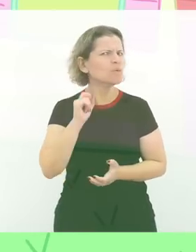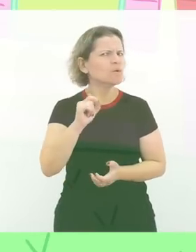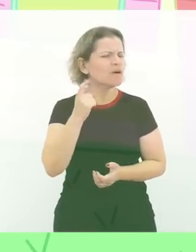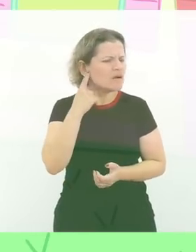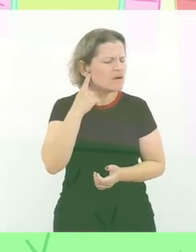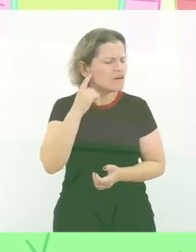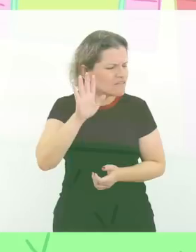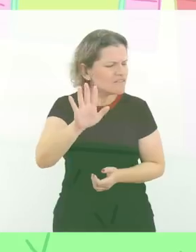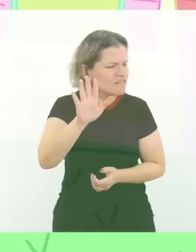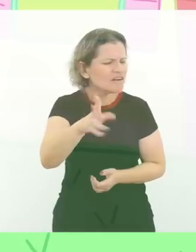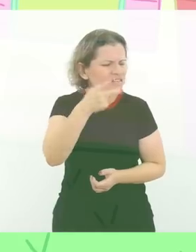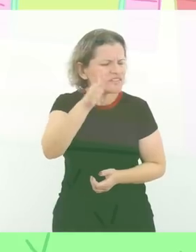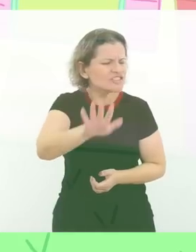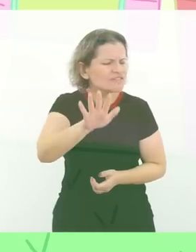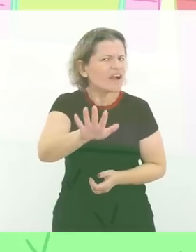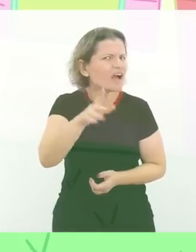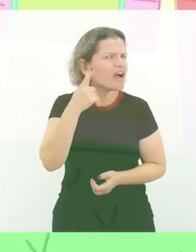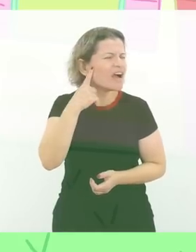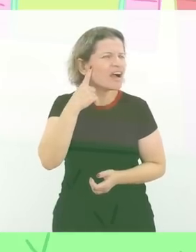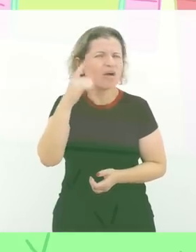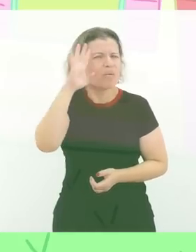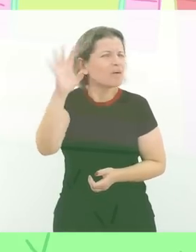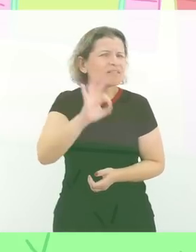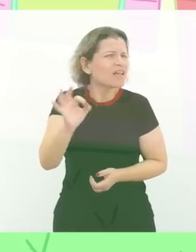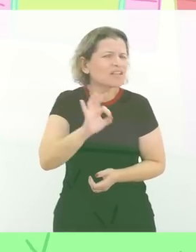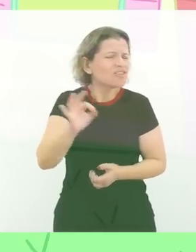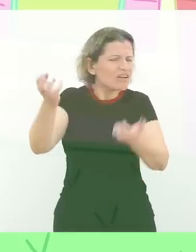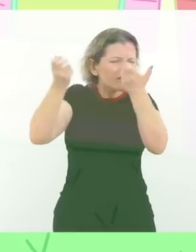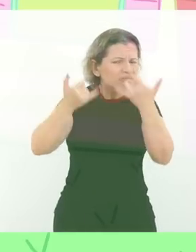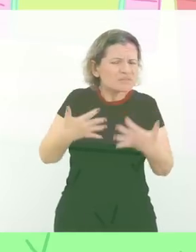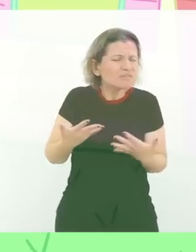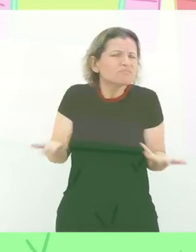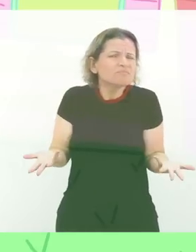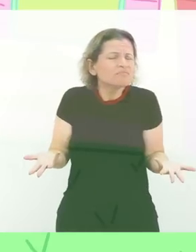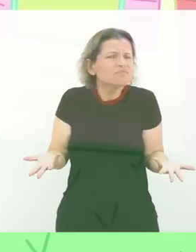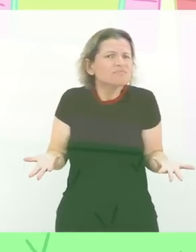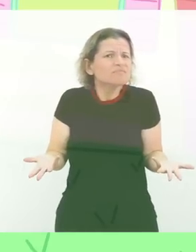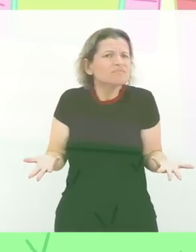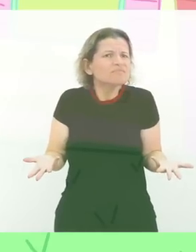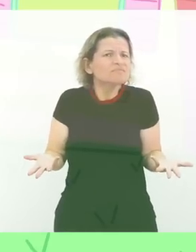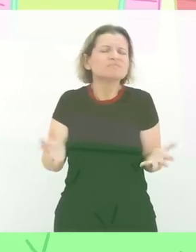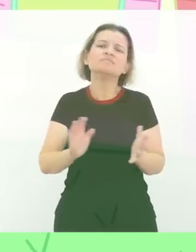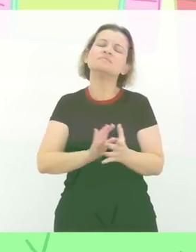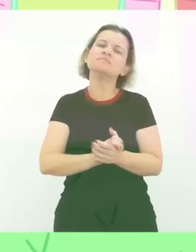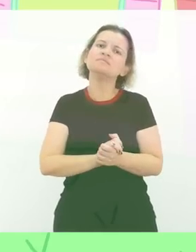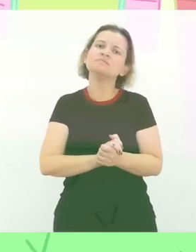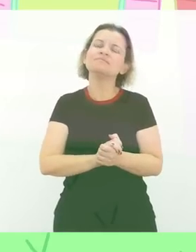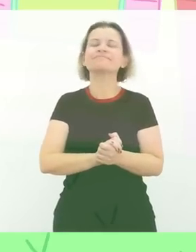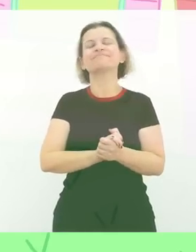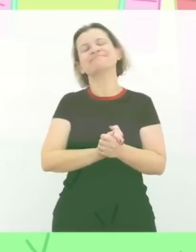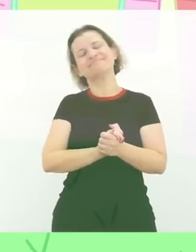Hã? Fala mais devagar, Abelhuda! Não estou entendendo nada!